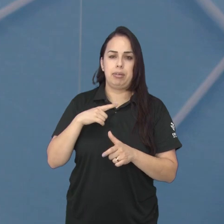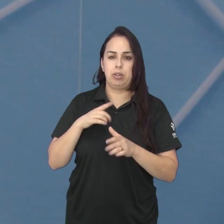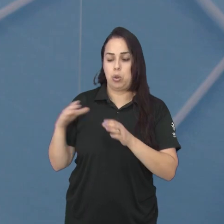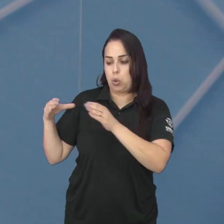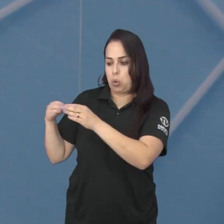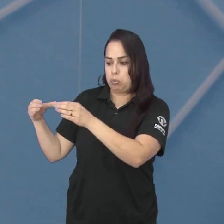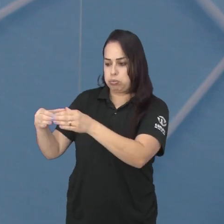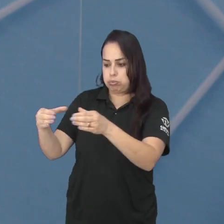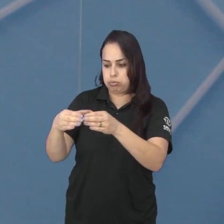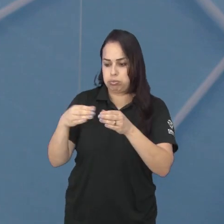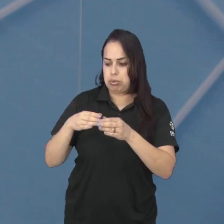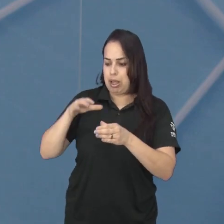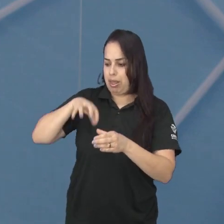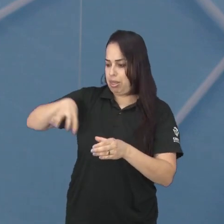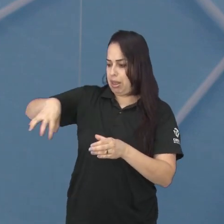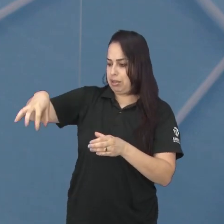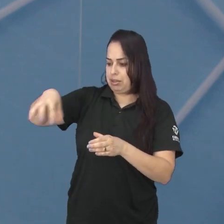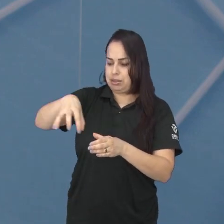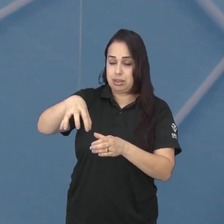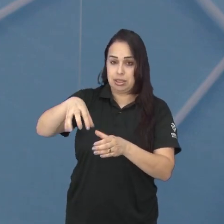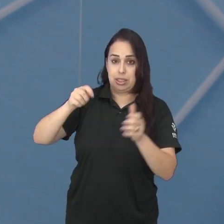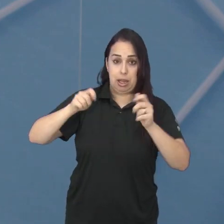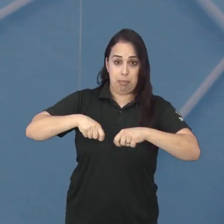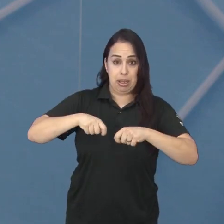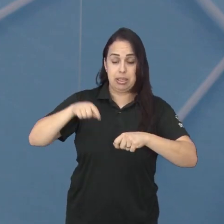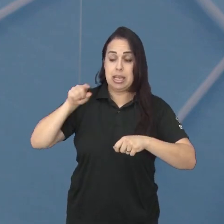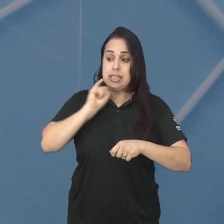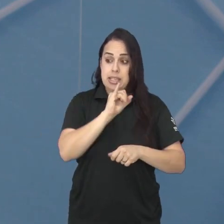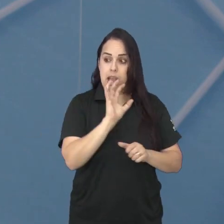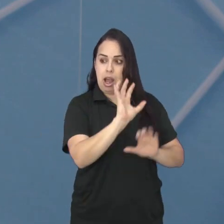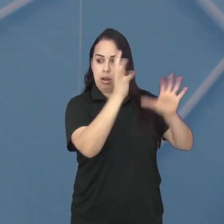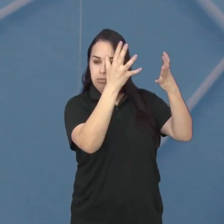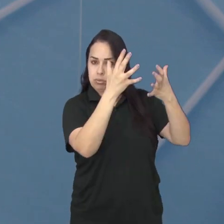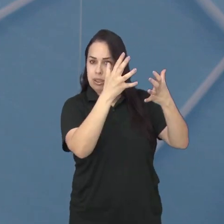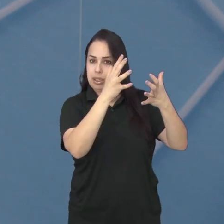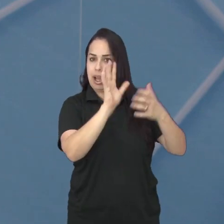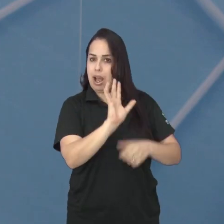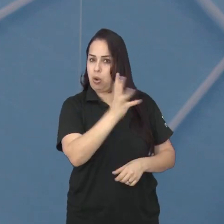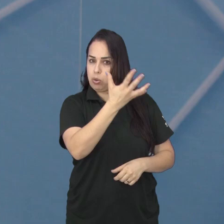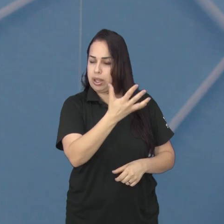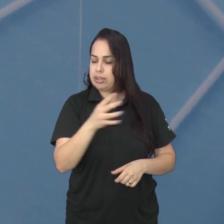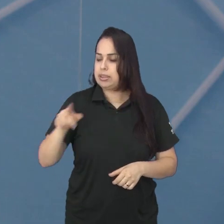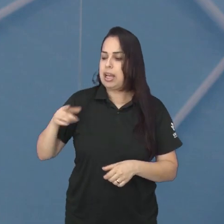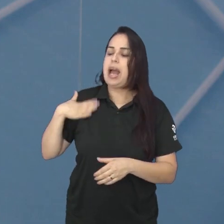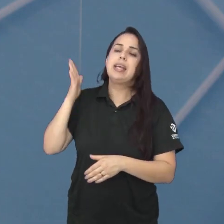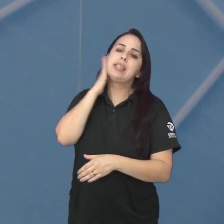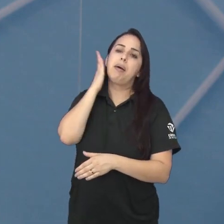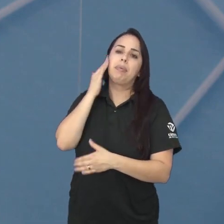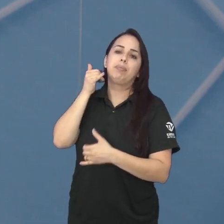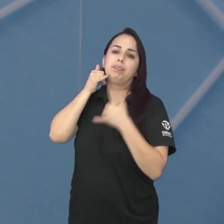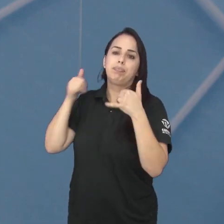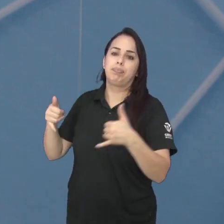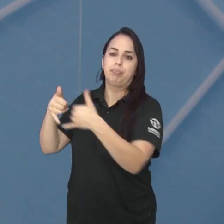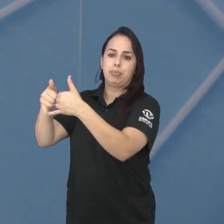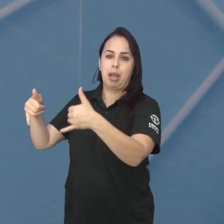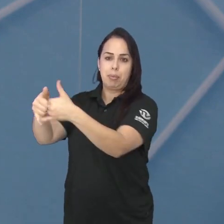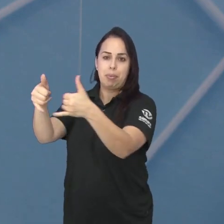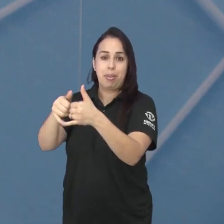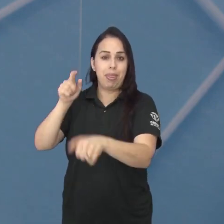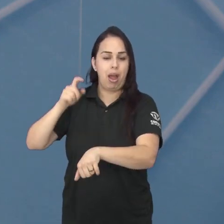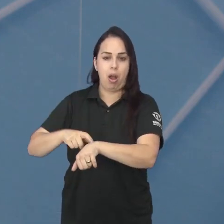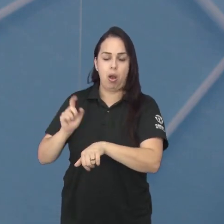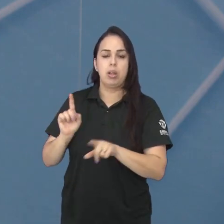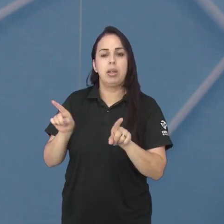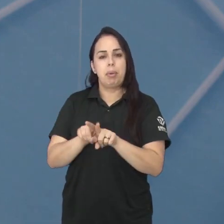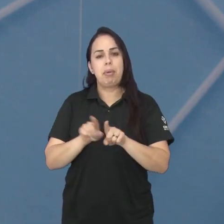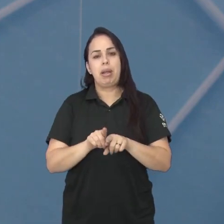eles, cada um na sua competência, né? Então, para que esse trabalho em conjunto a gente consiga preservar as